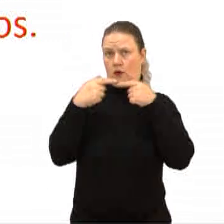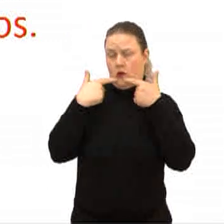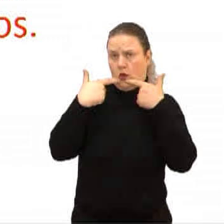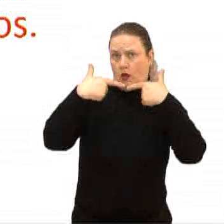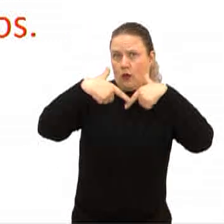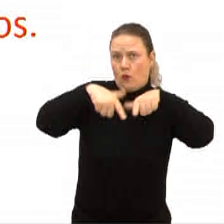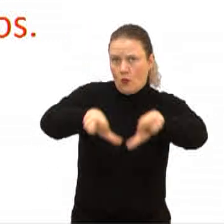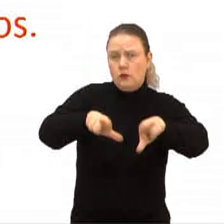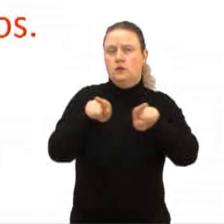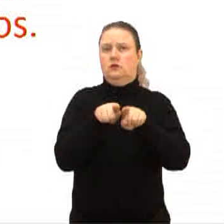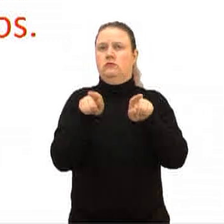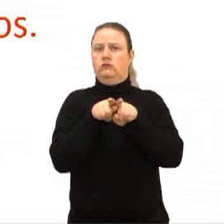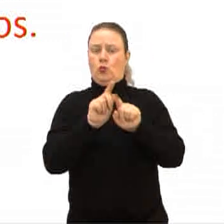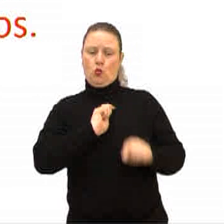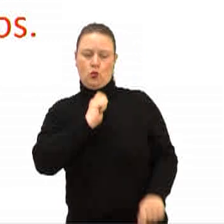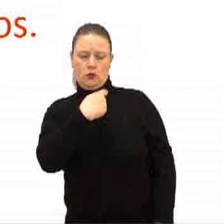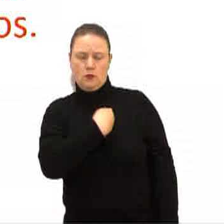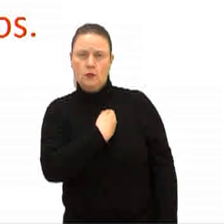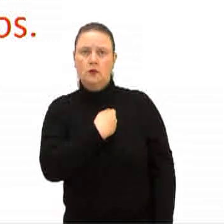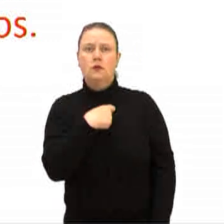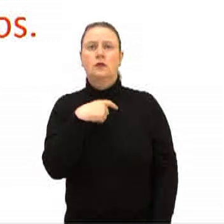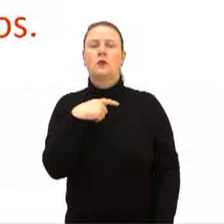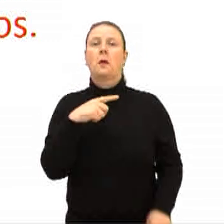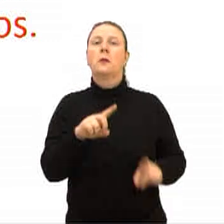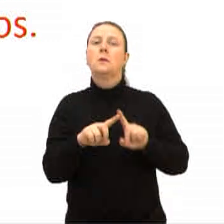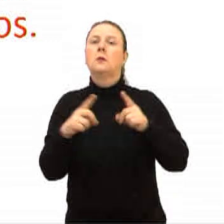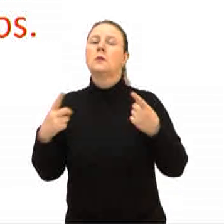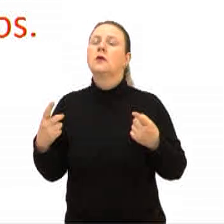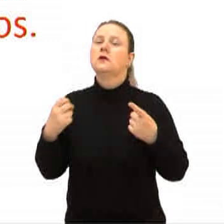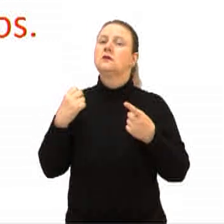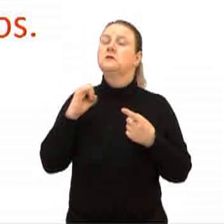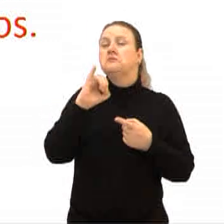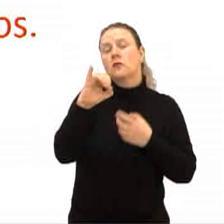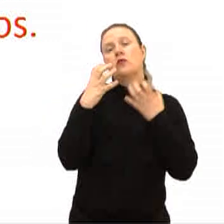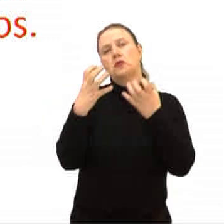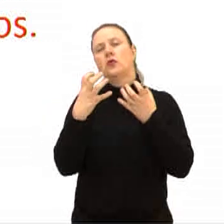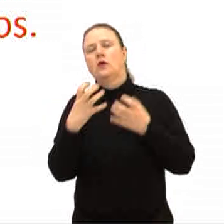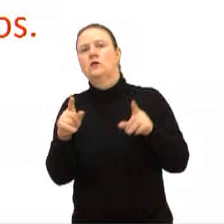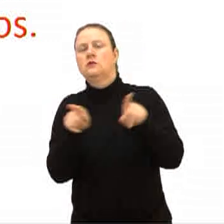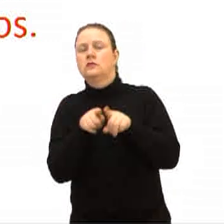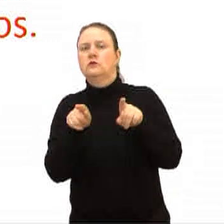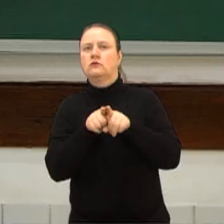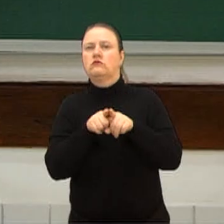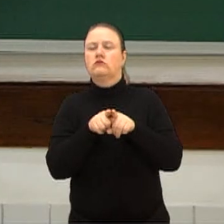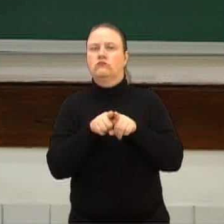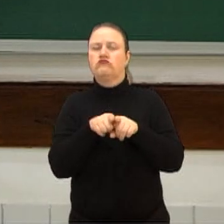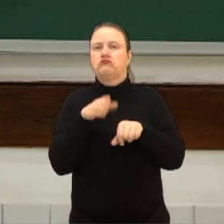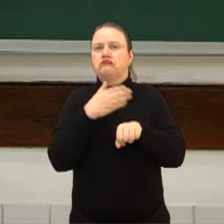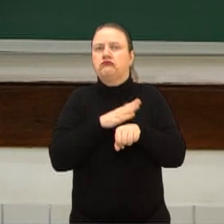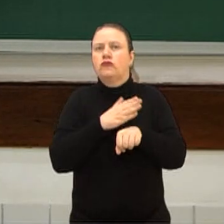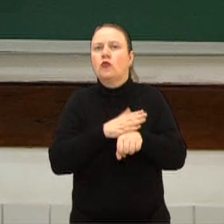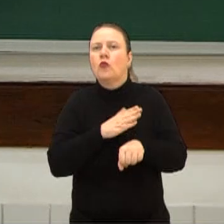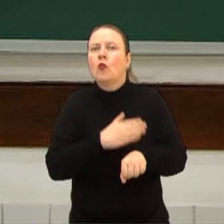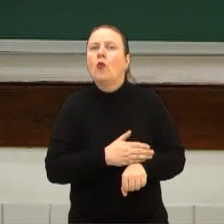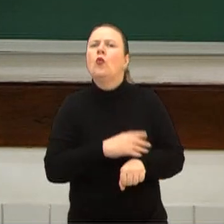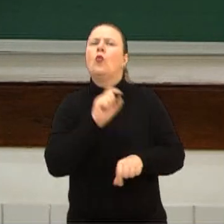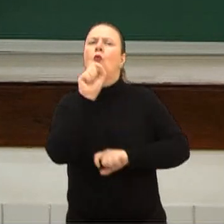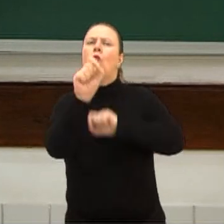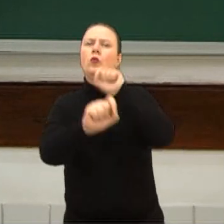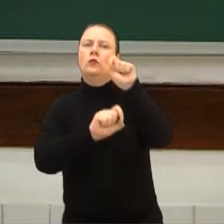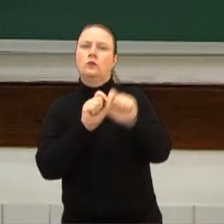vamos ter outros países utilizando. Mas, se quiser falar também, outro aspecto a ser salientado é a